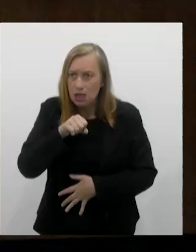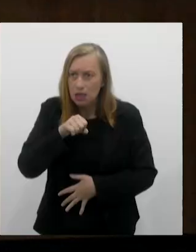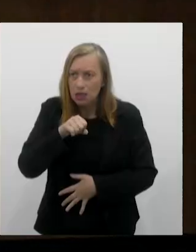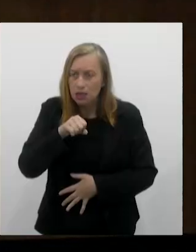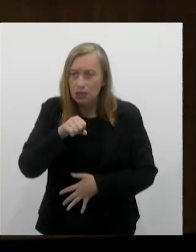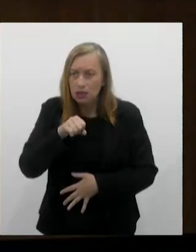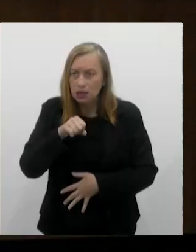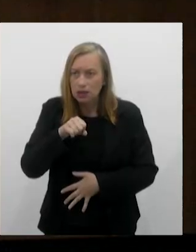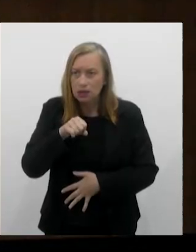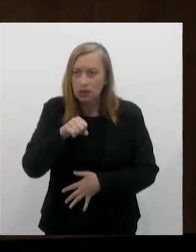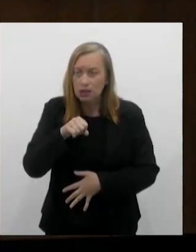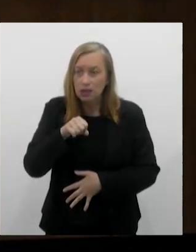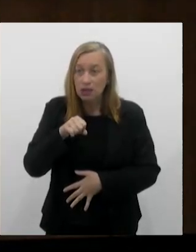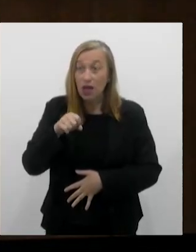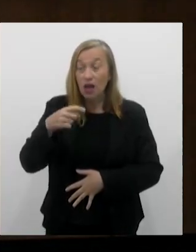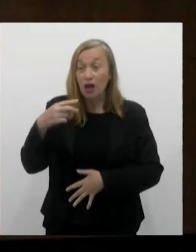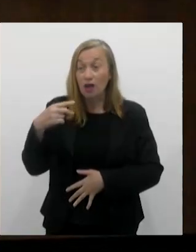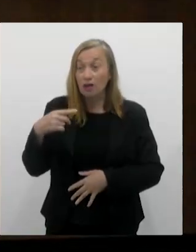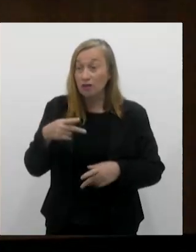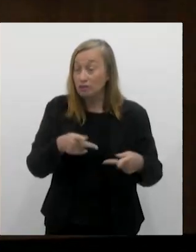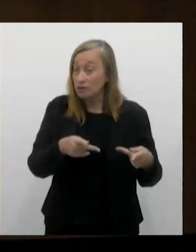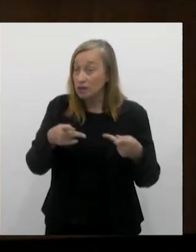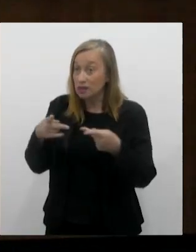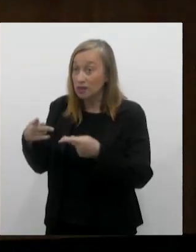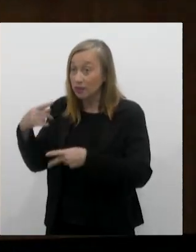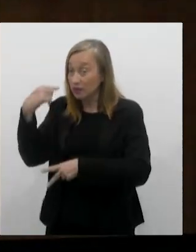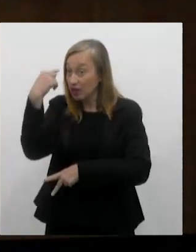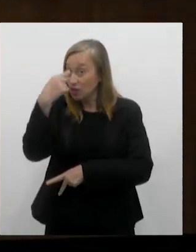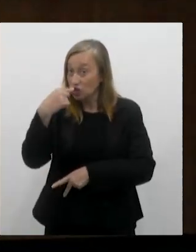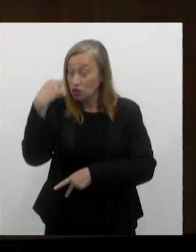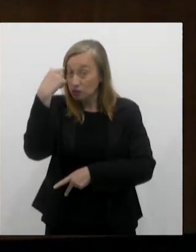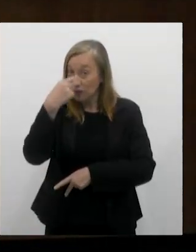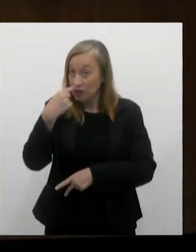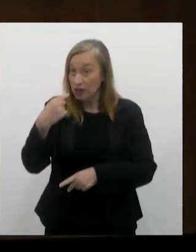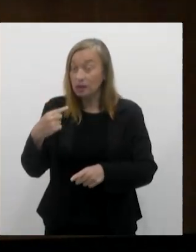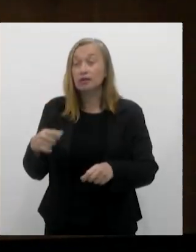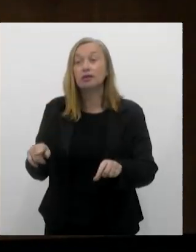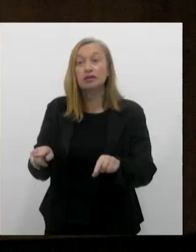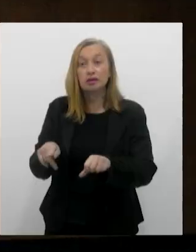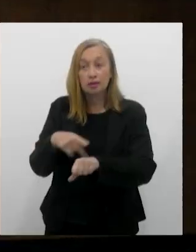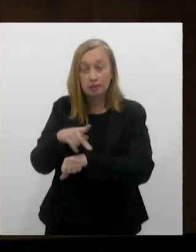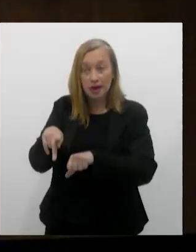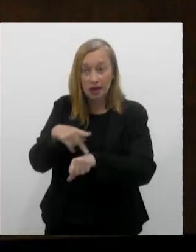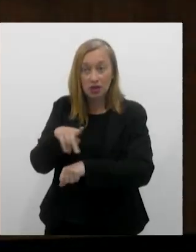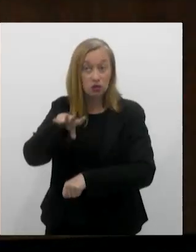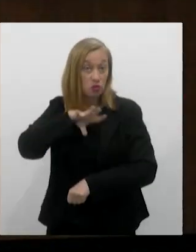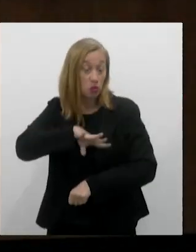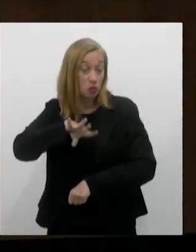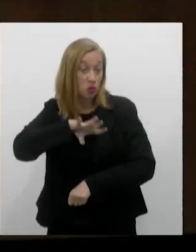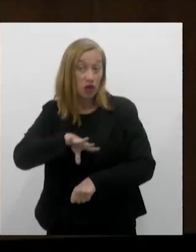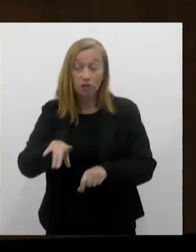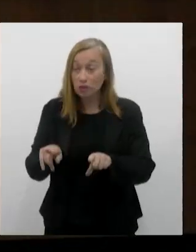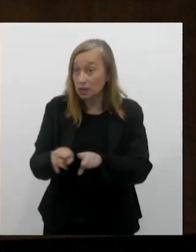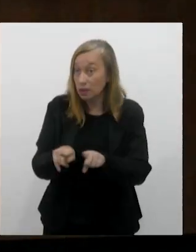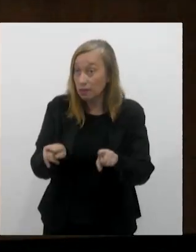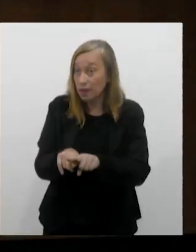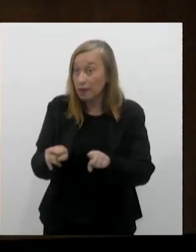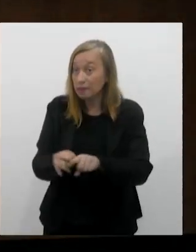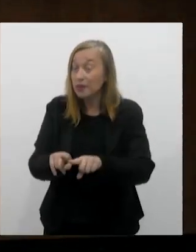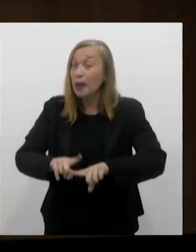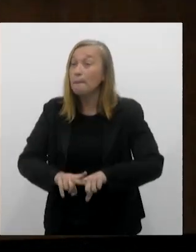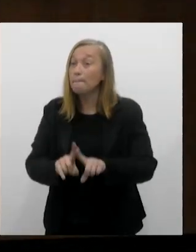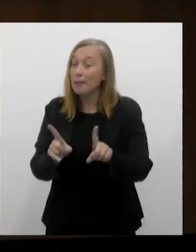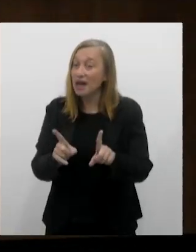passava pela Espanha e principalmente Portugal, mas como a